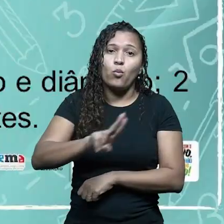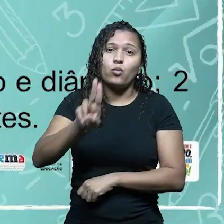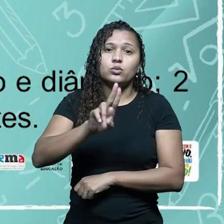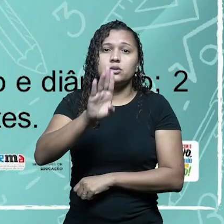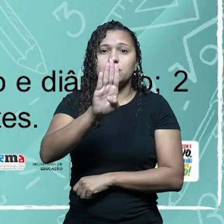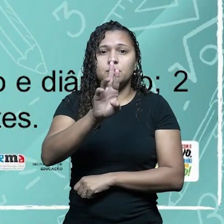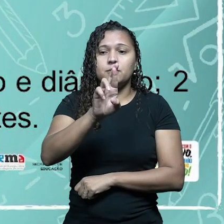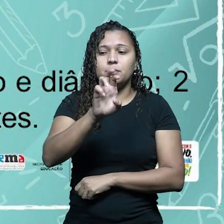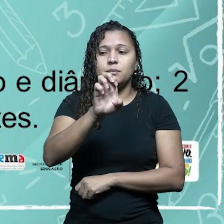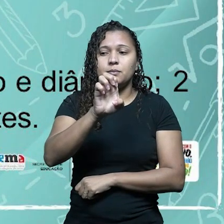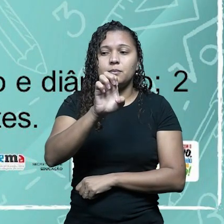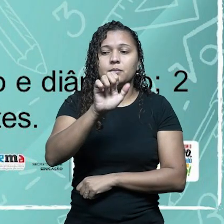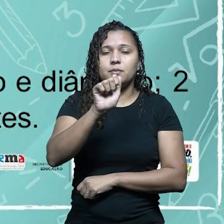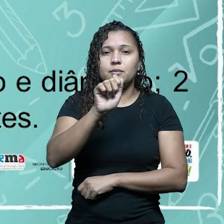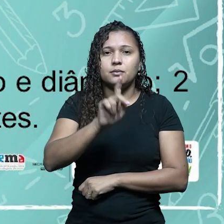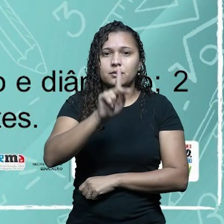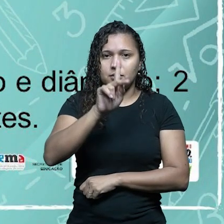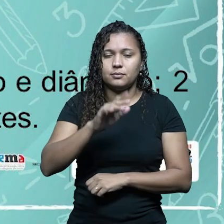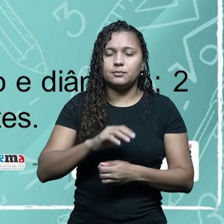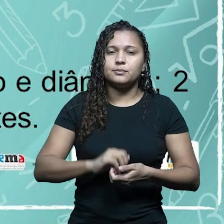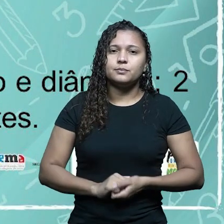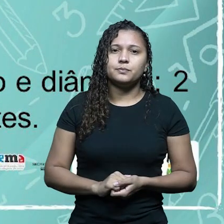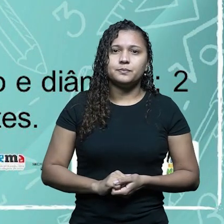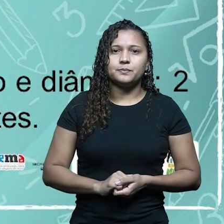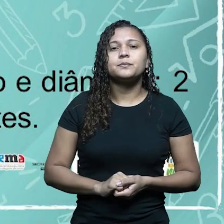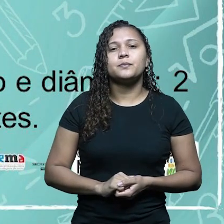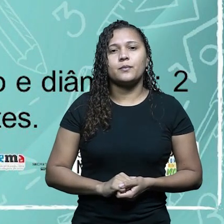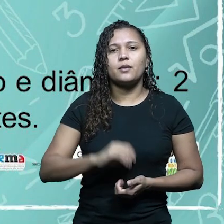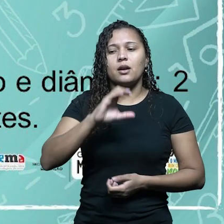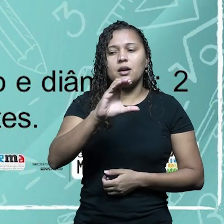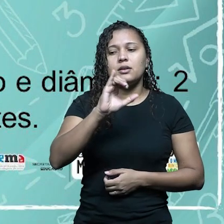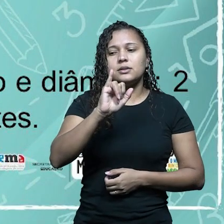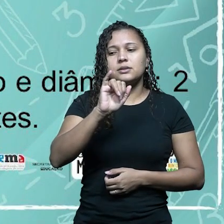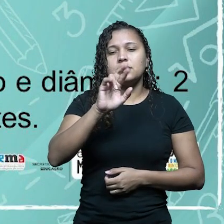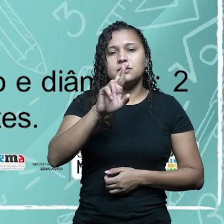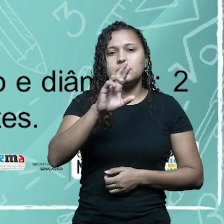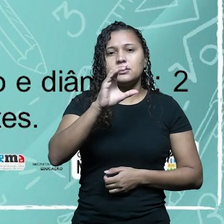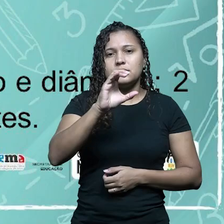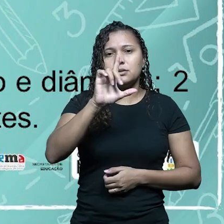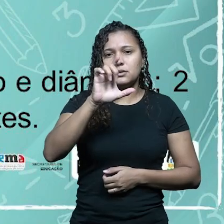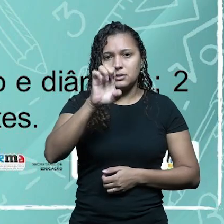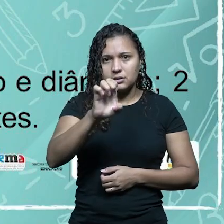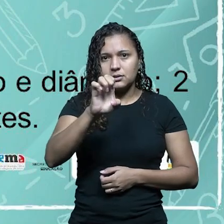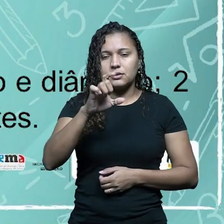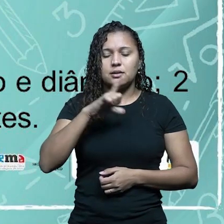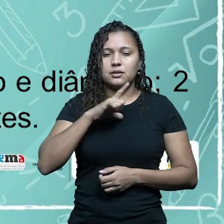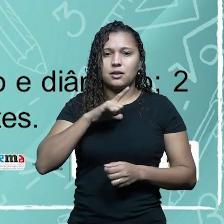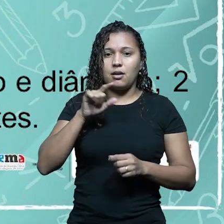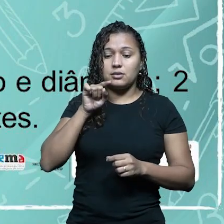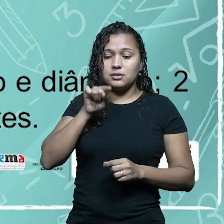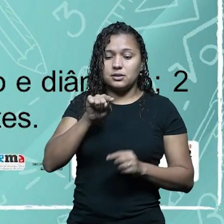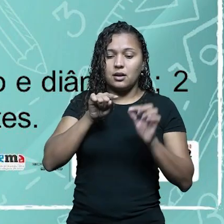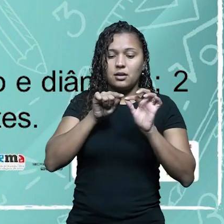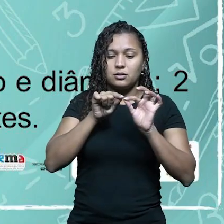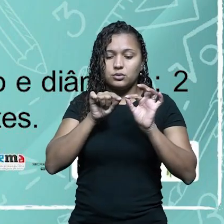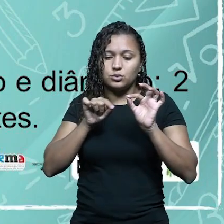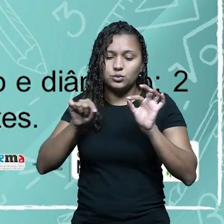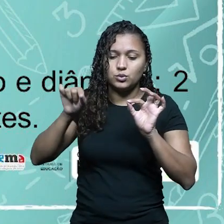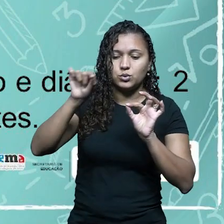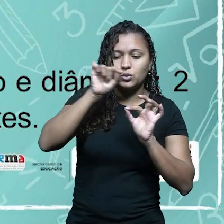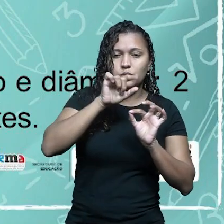break. Circle. Desenha círculos pelo centro e raio. Centro e